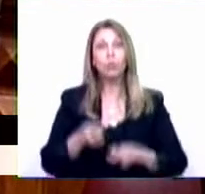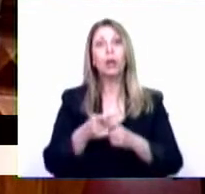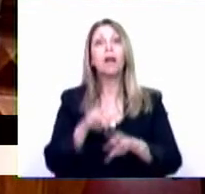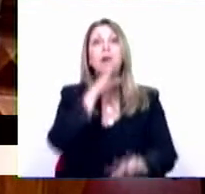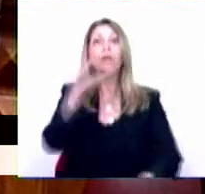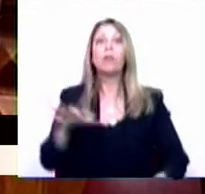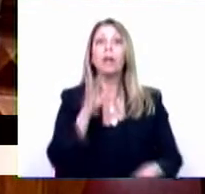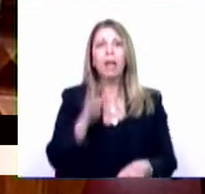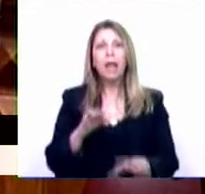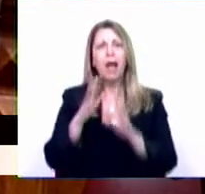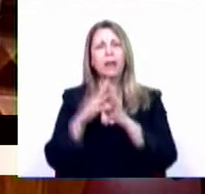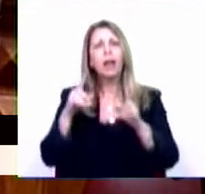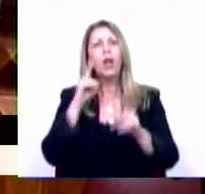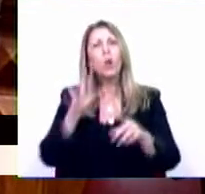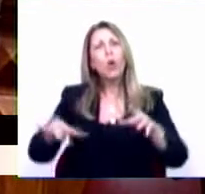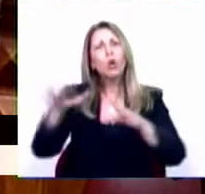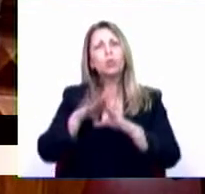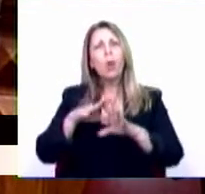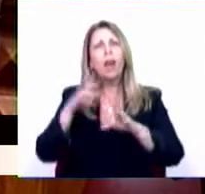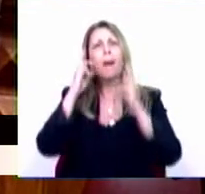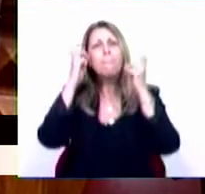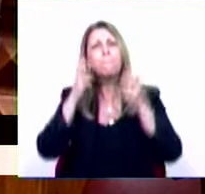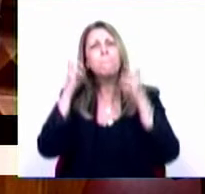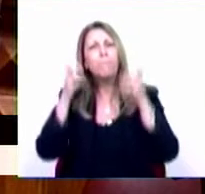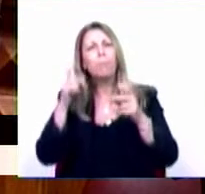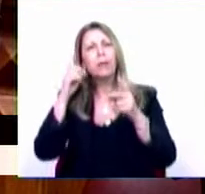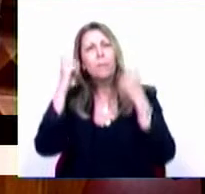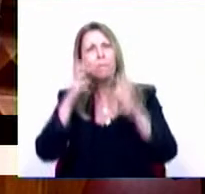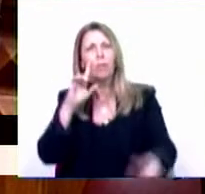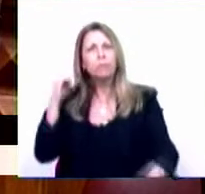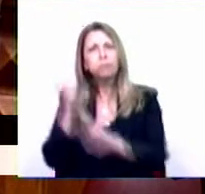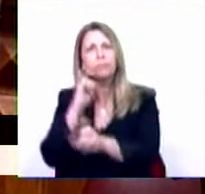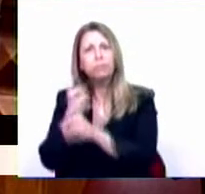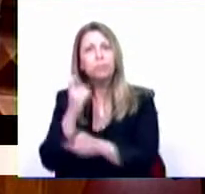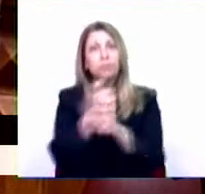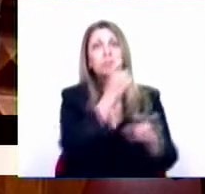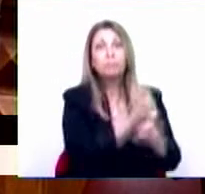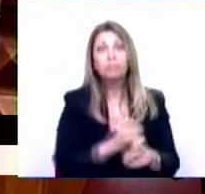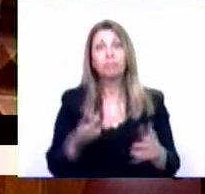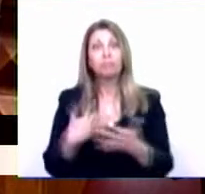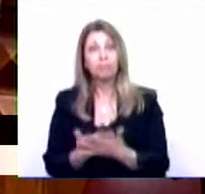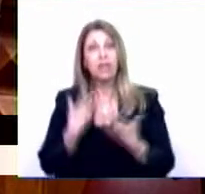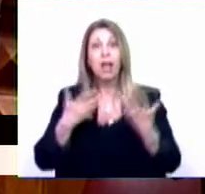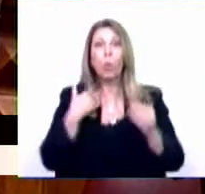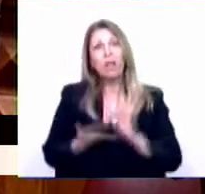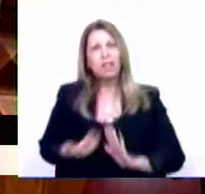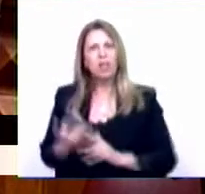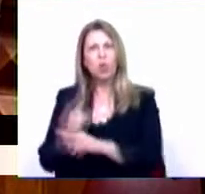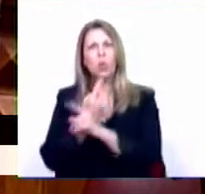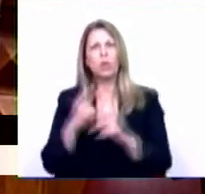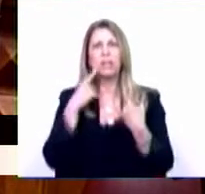o pastoreio nas áreas de montanha, coordenam-se na prevenção de incêndios, com a supressão de material combustível nas